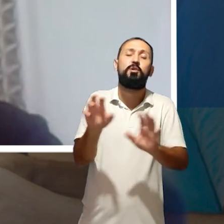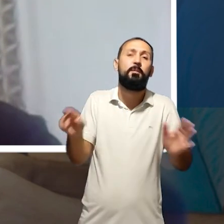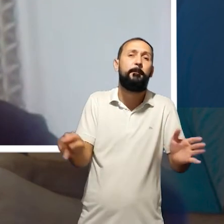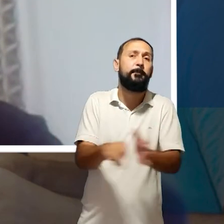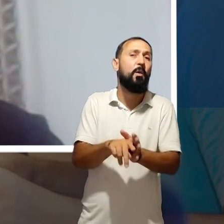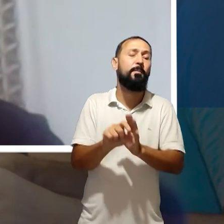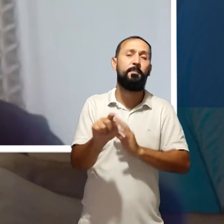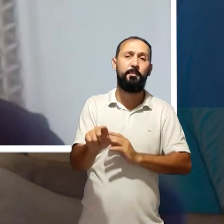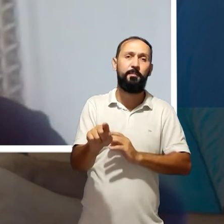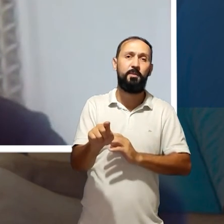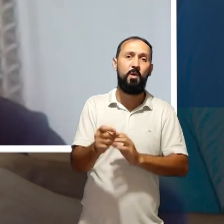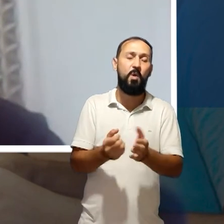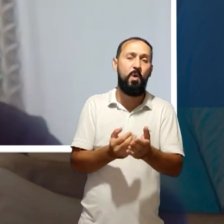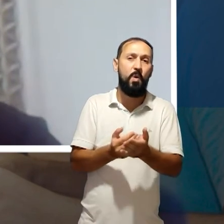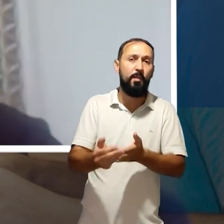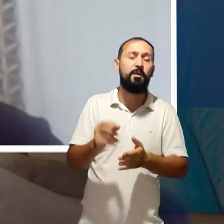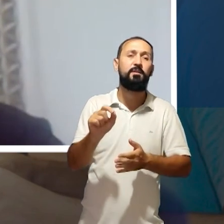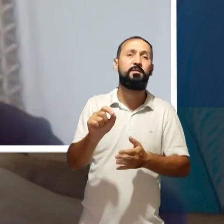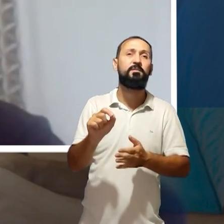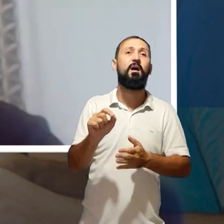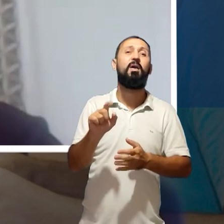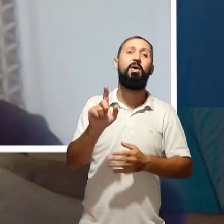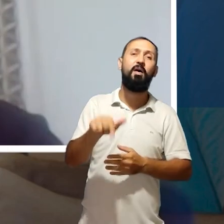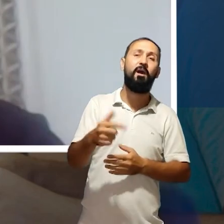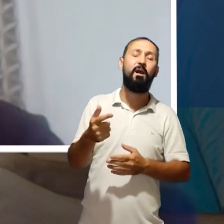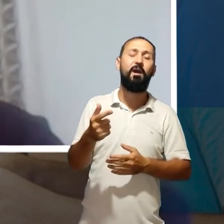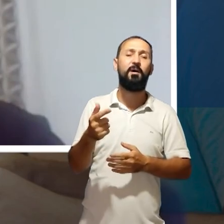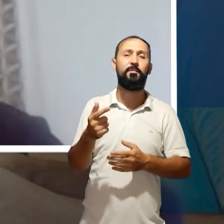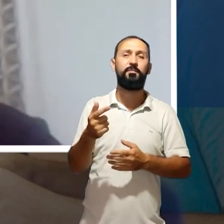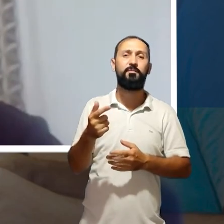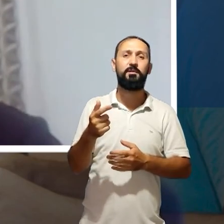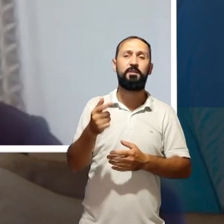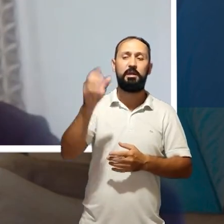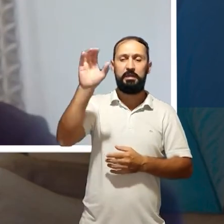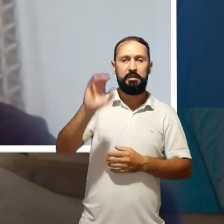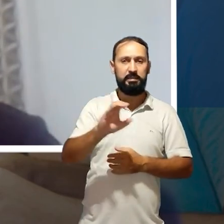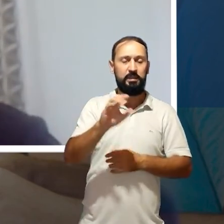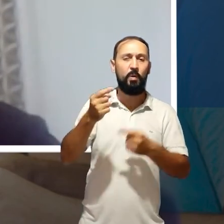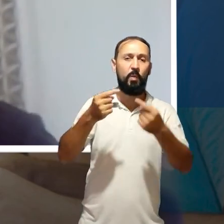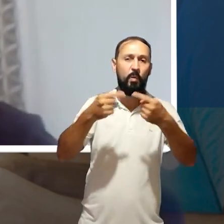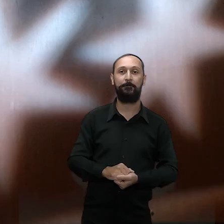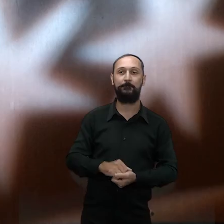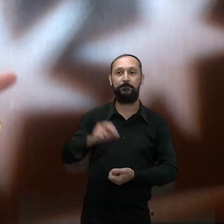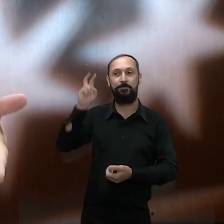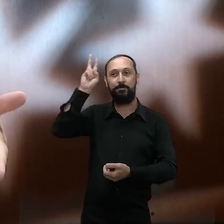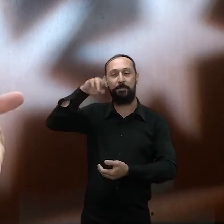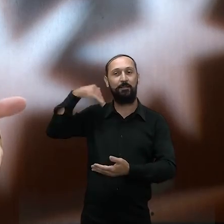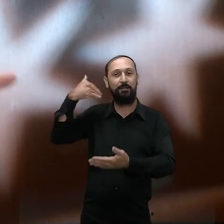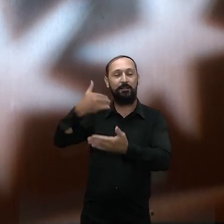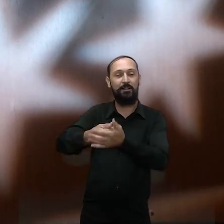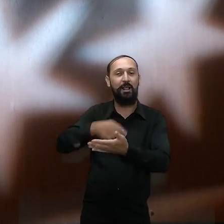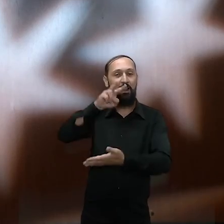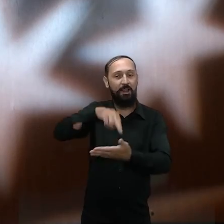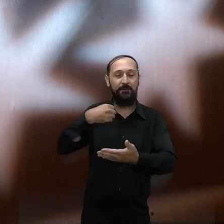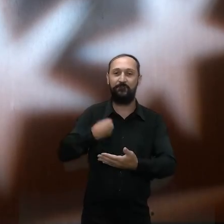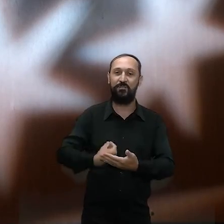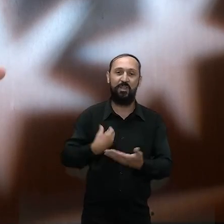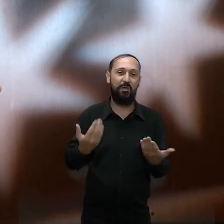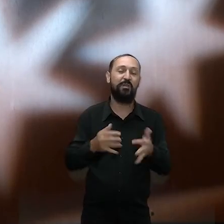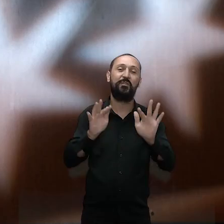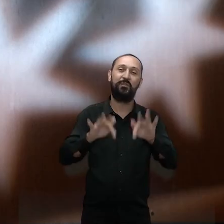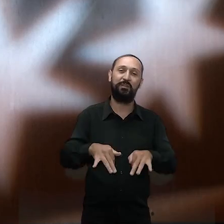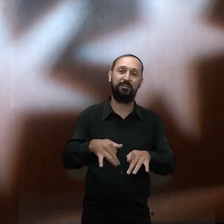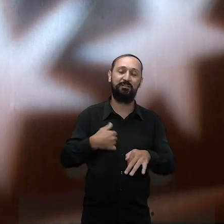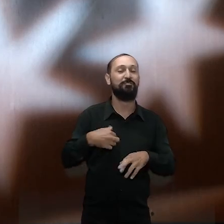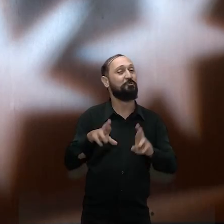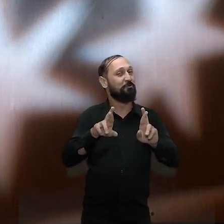única, exclusiva a origem devido ao fato de ser anticristã. A retrospectiva do Ler é Viver fica